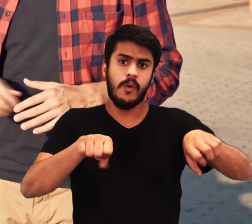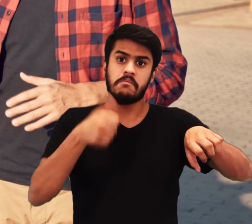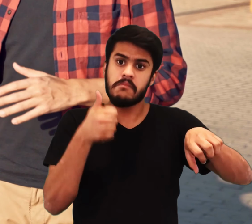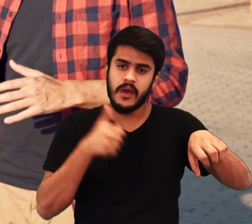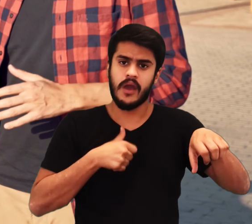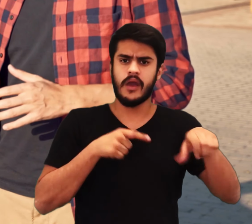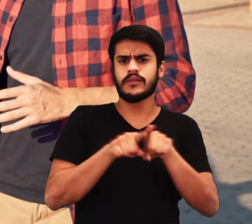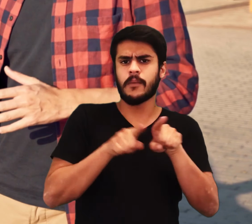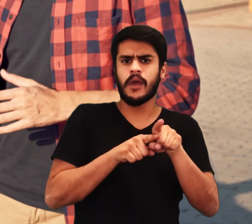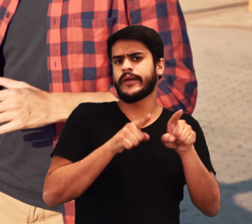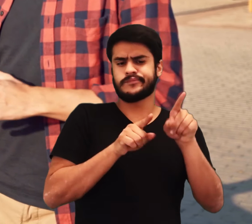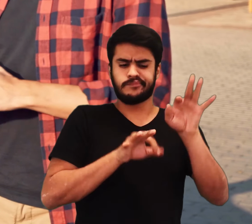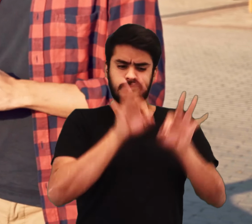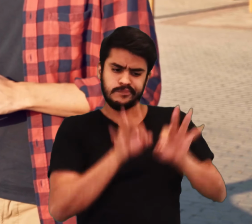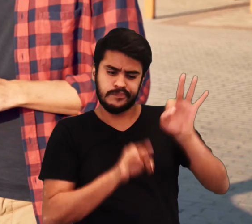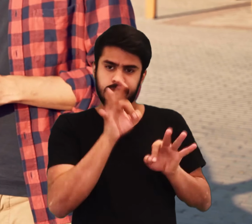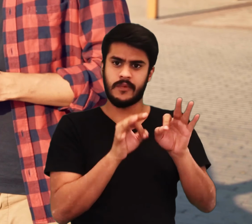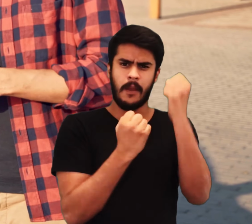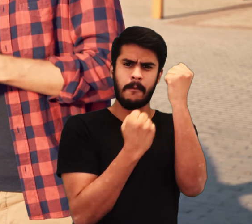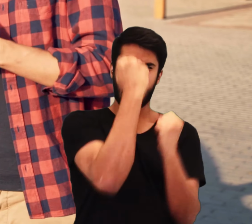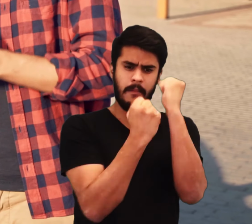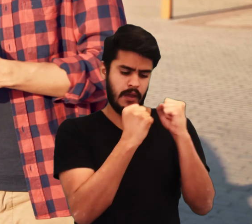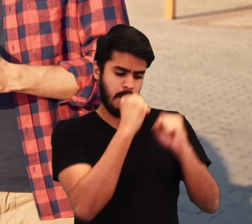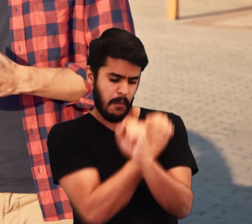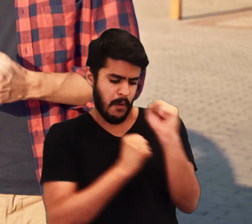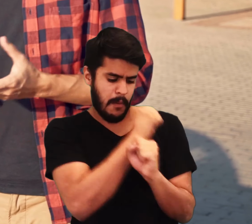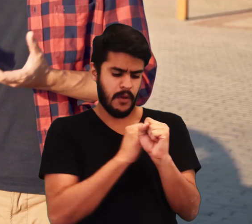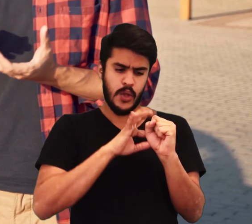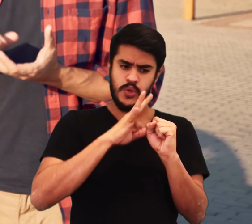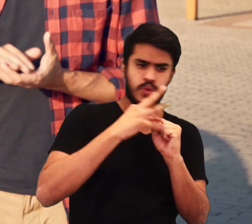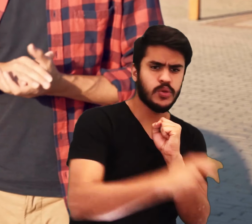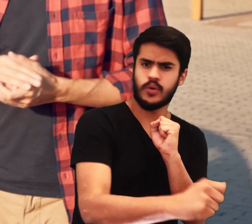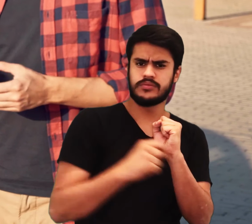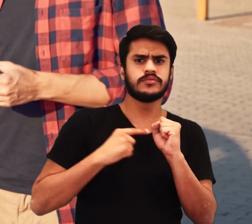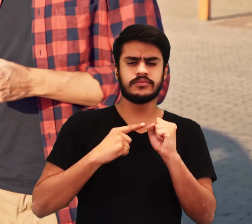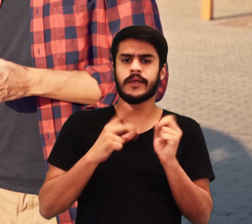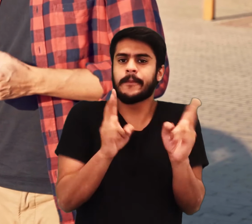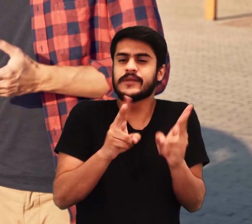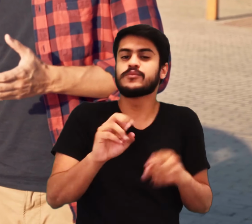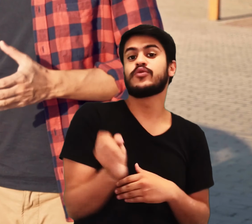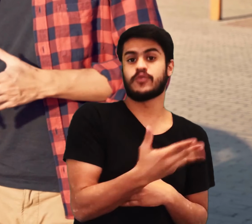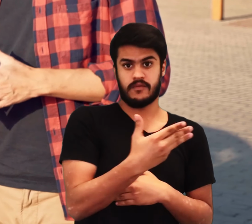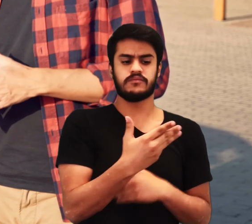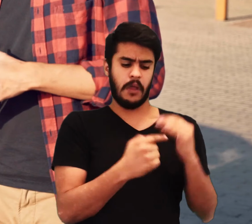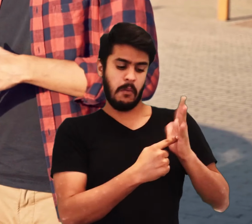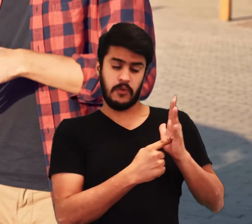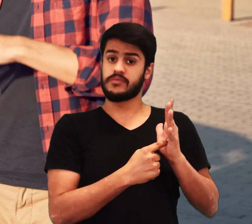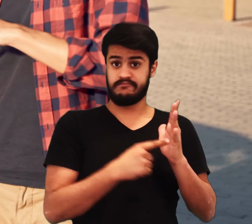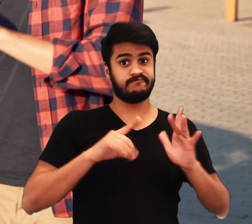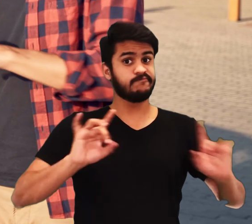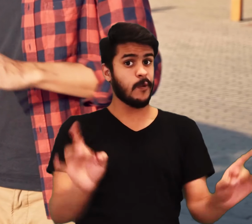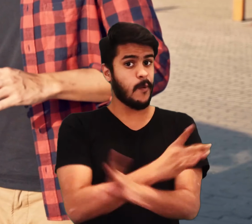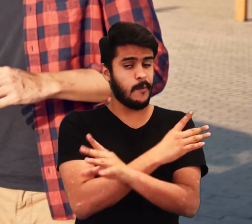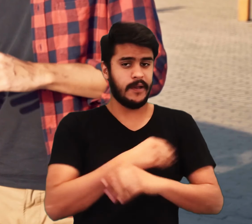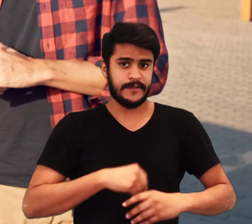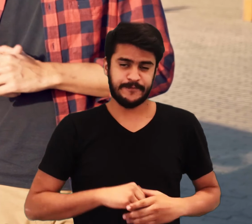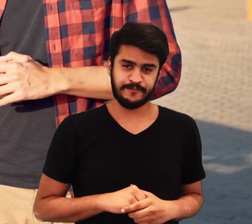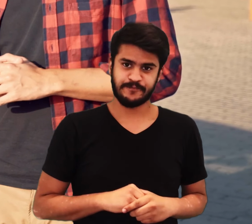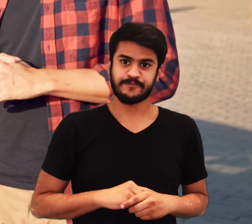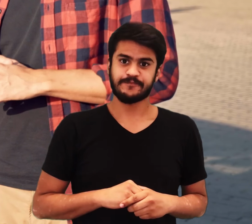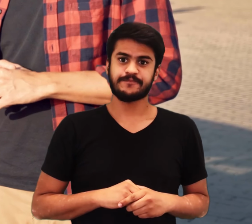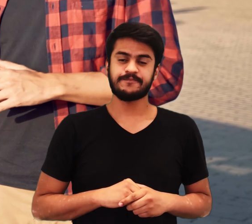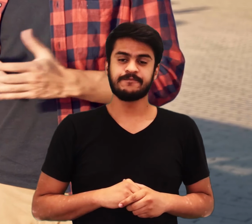cabeçote, uma série de tratamentos aí de superfície, por exemplo, nos anéis, pistões, nas bronzinas, os componentes móveis, cabeçote, enfim, o motor aí